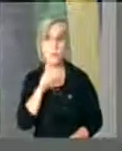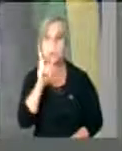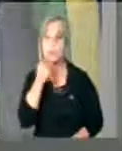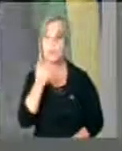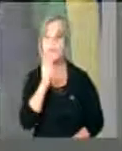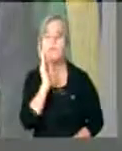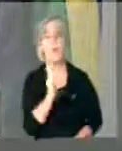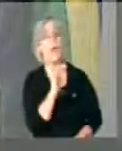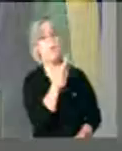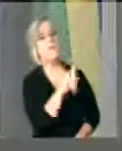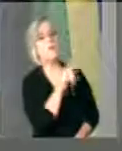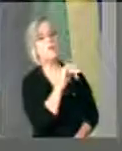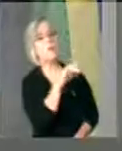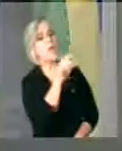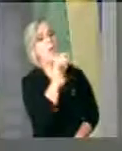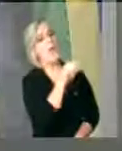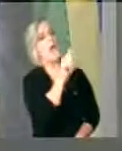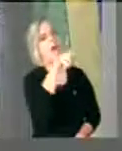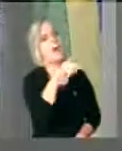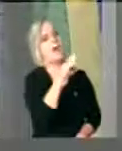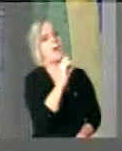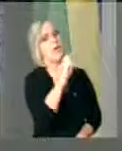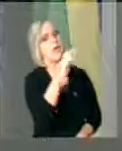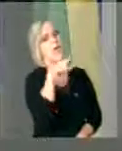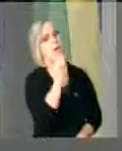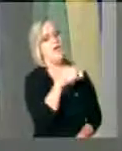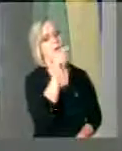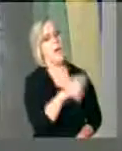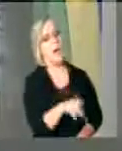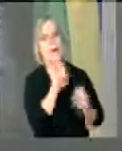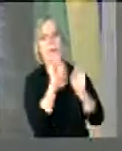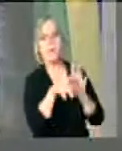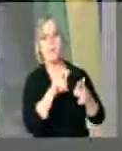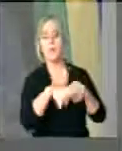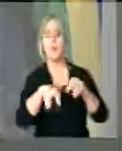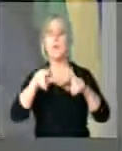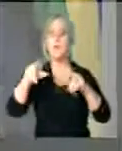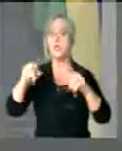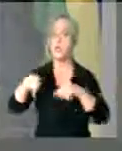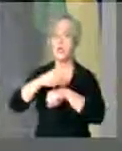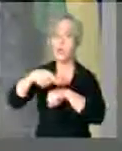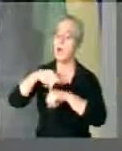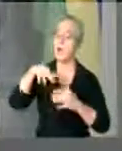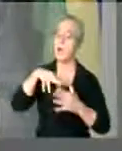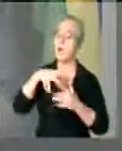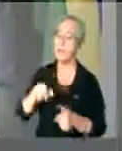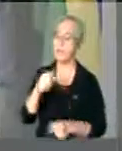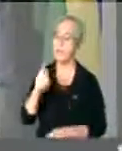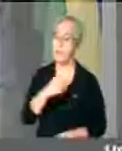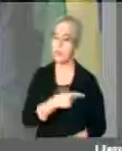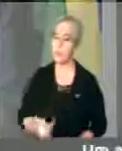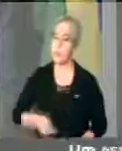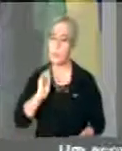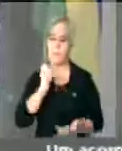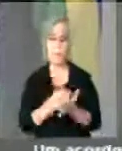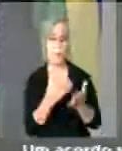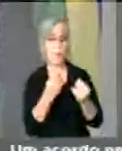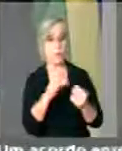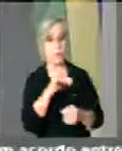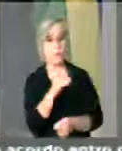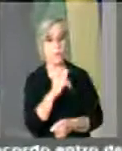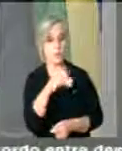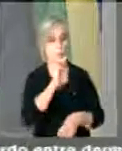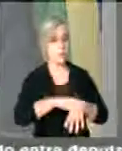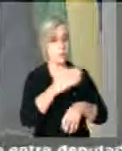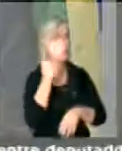chamava Lula de um cara, porque nunca em nenhum país do mundo um governante pagou tanto juro